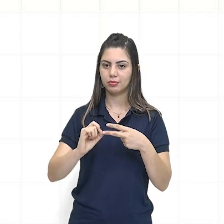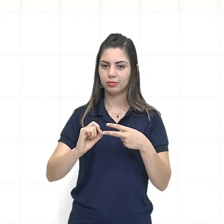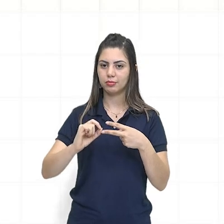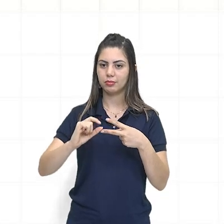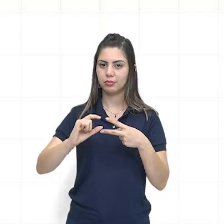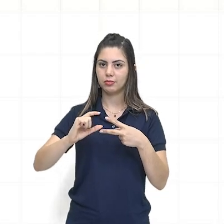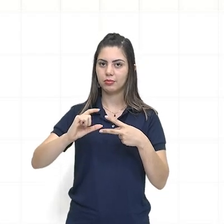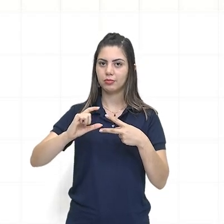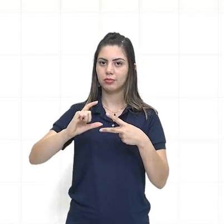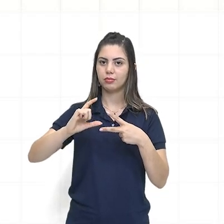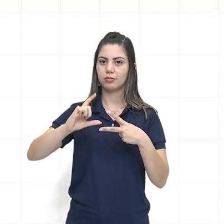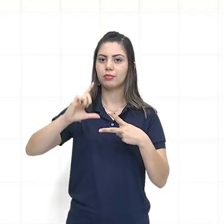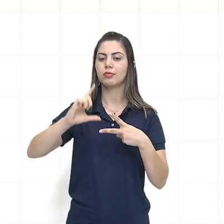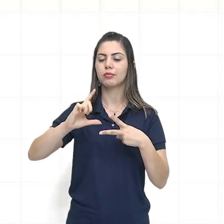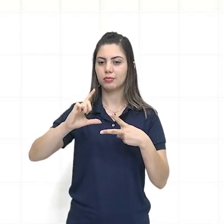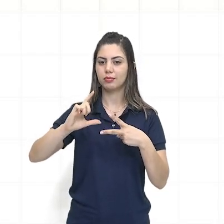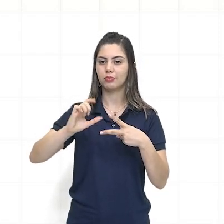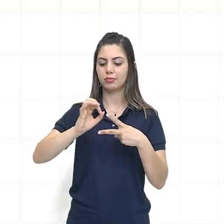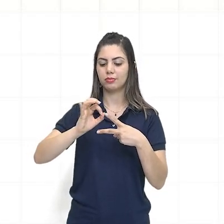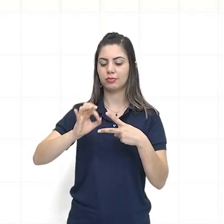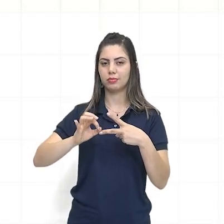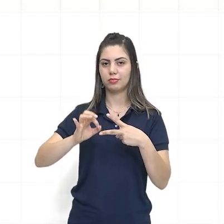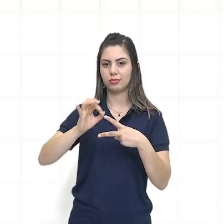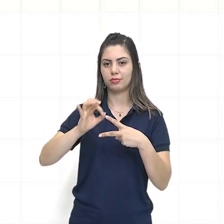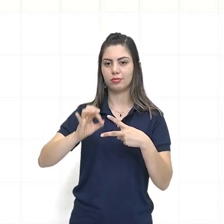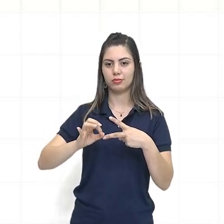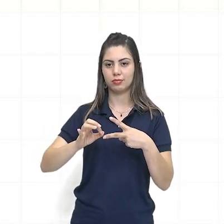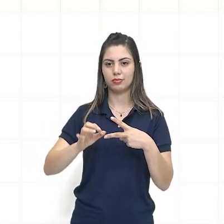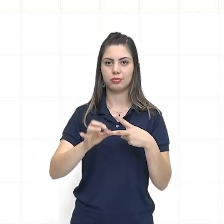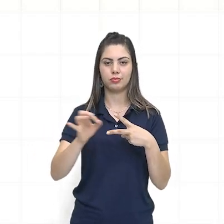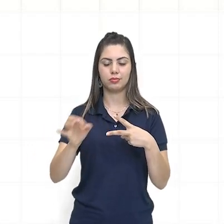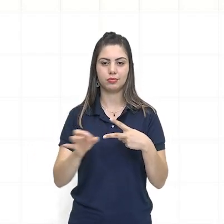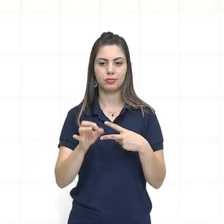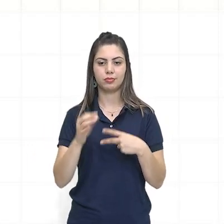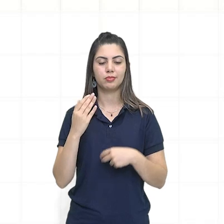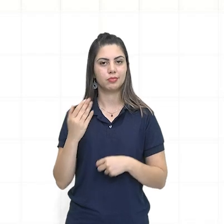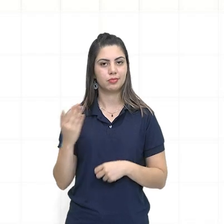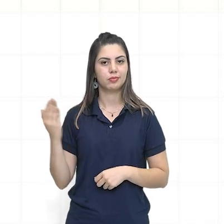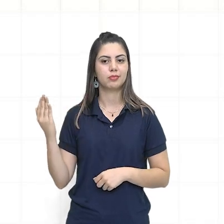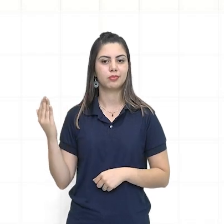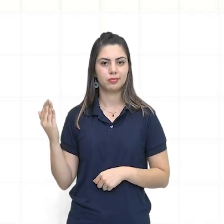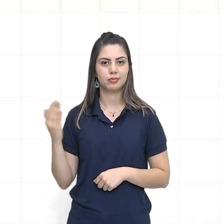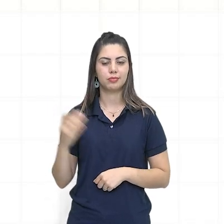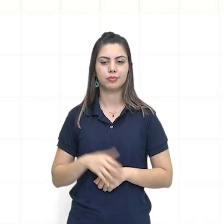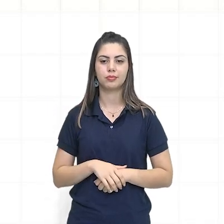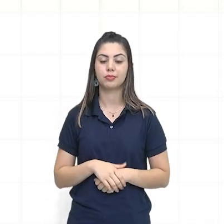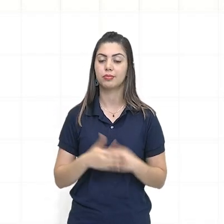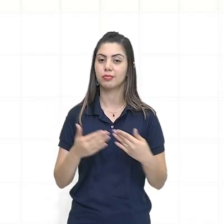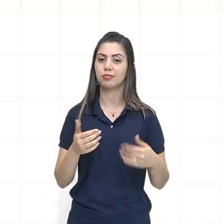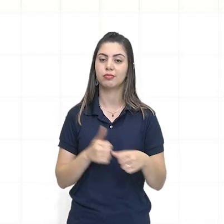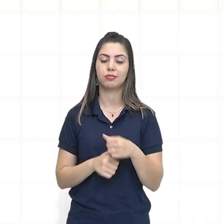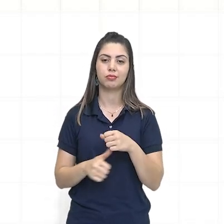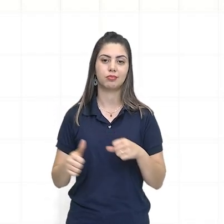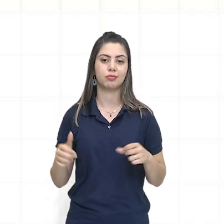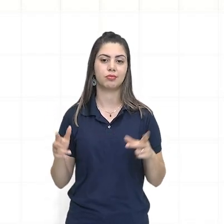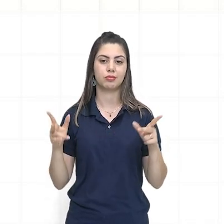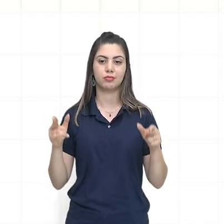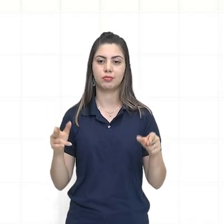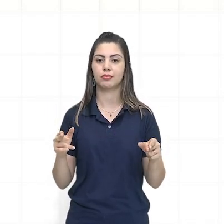aumentando justamente a abertura desse ângulo, até chegar aqui. O mesmo vai